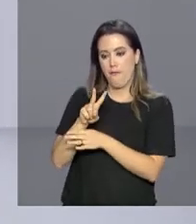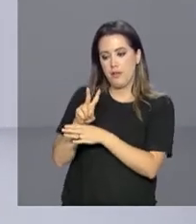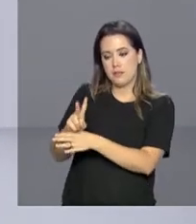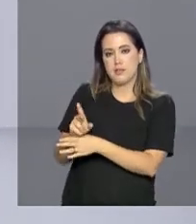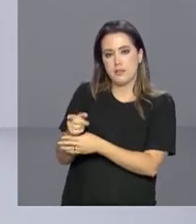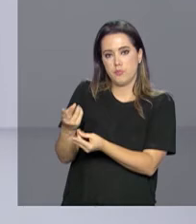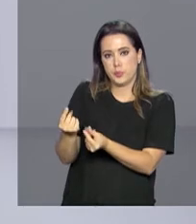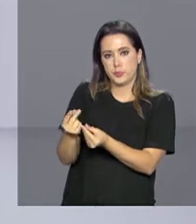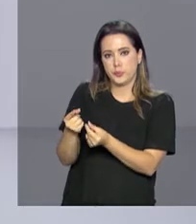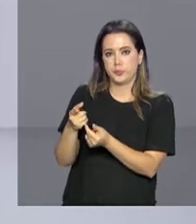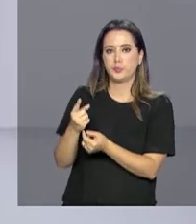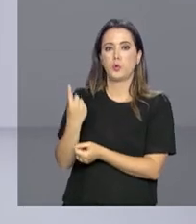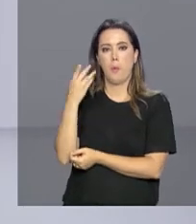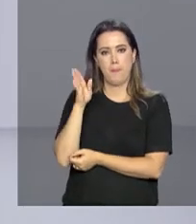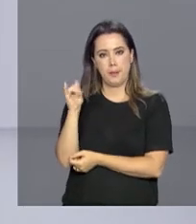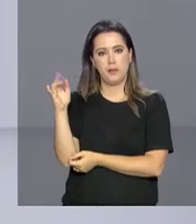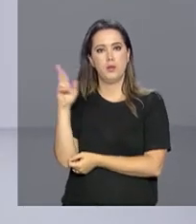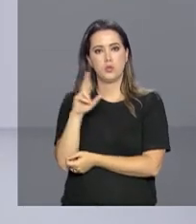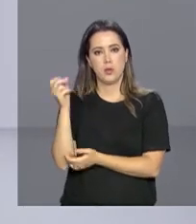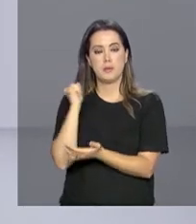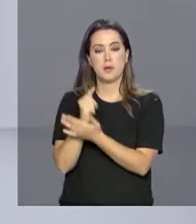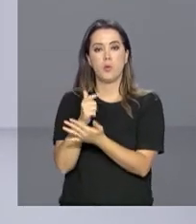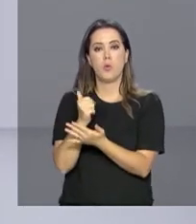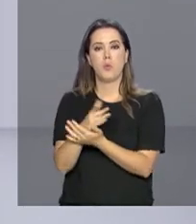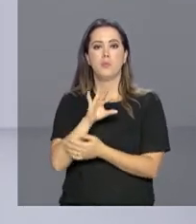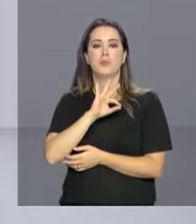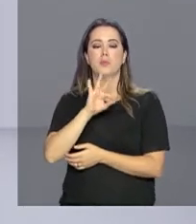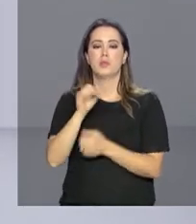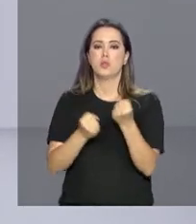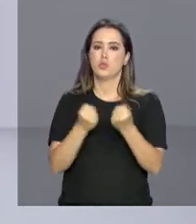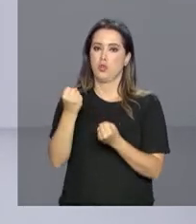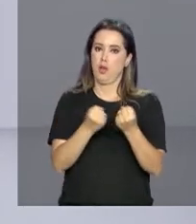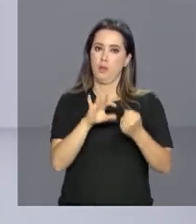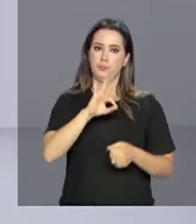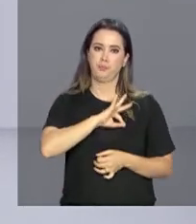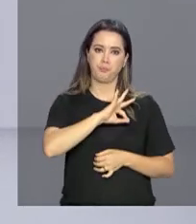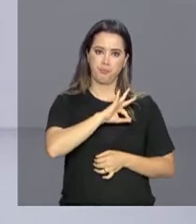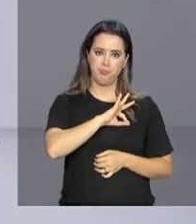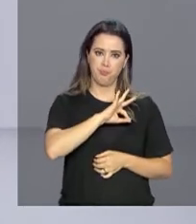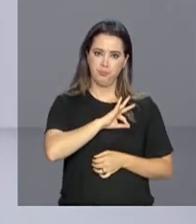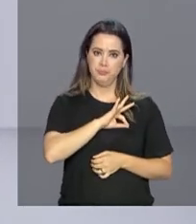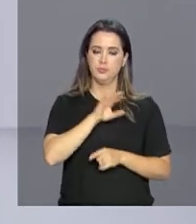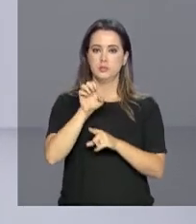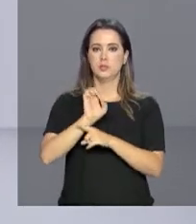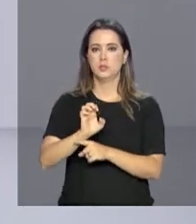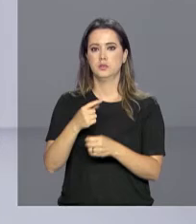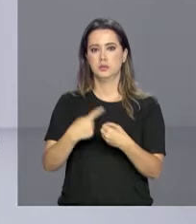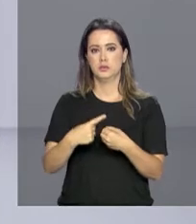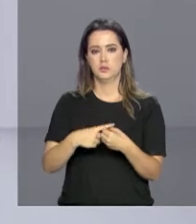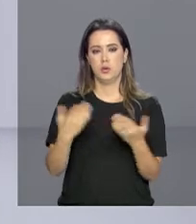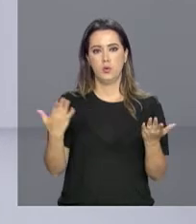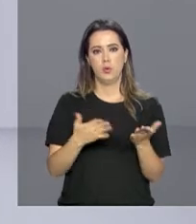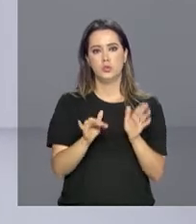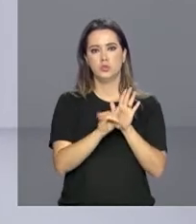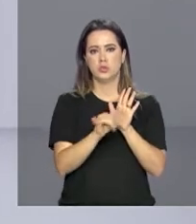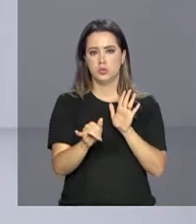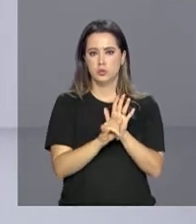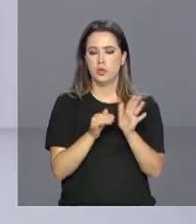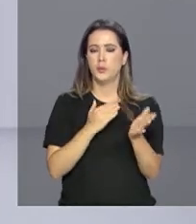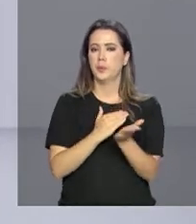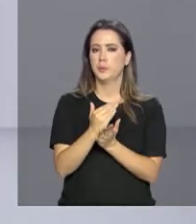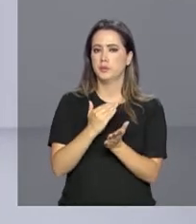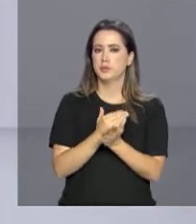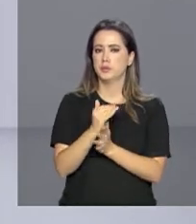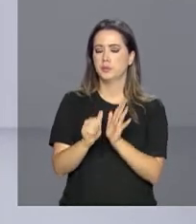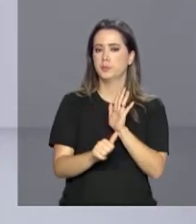que vão modernizar a frota das polícias em estados e municípios o processo de licitação que começou hoje é o primeiro do